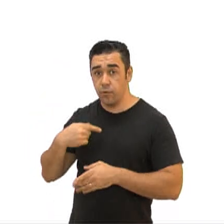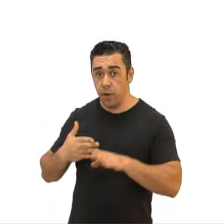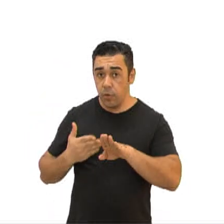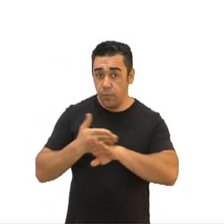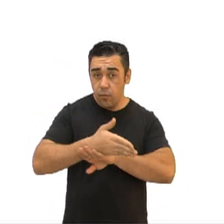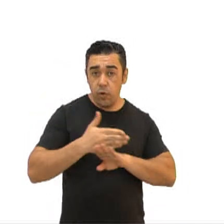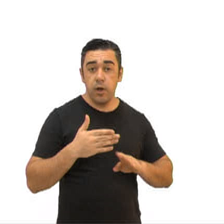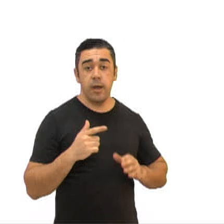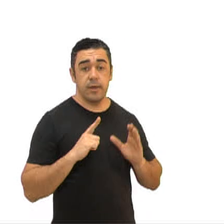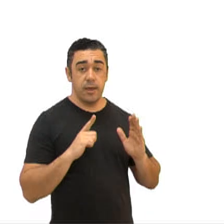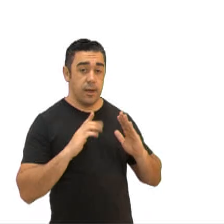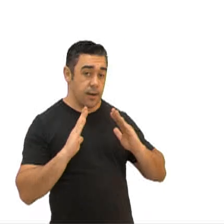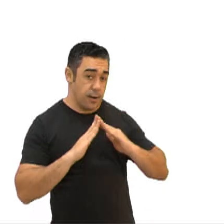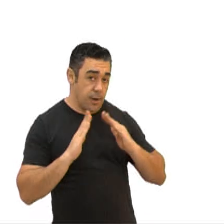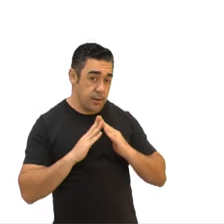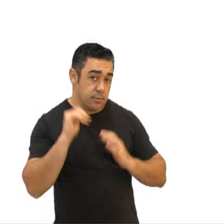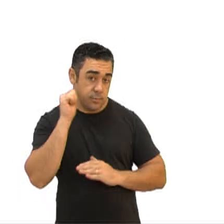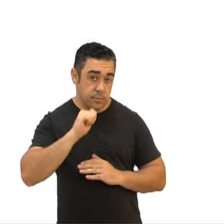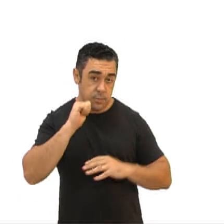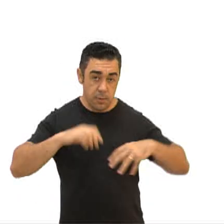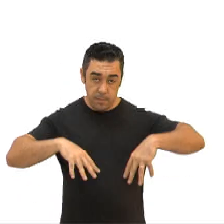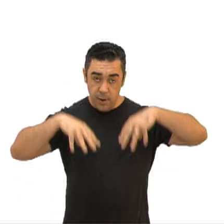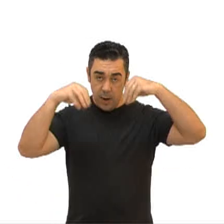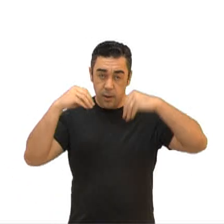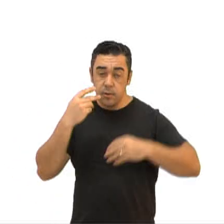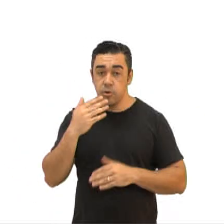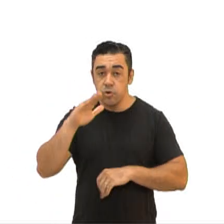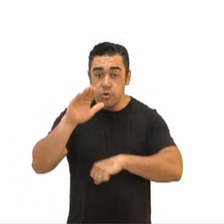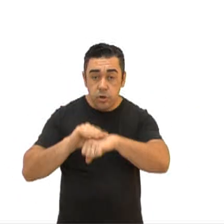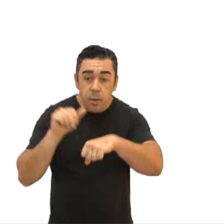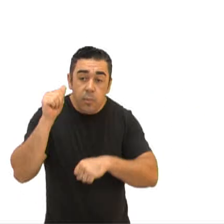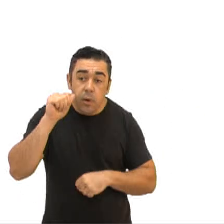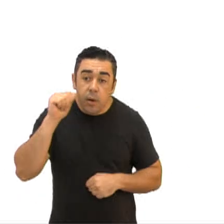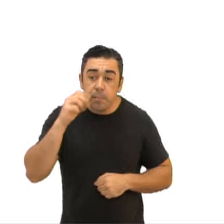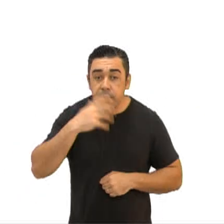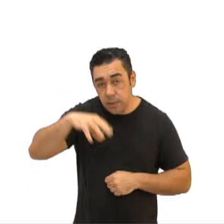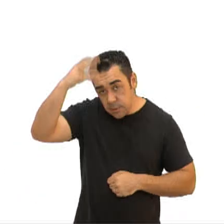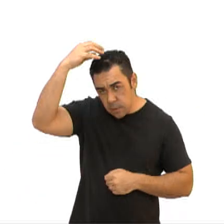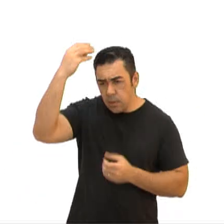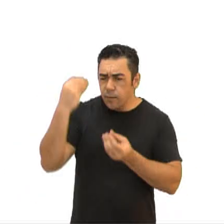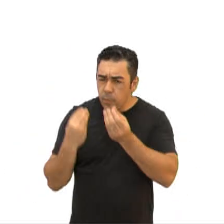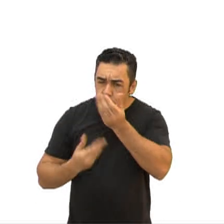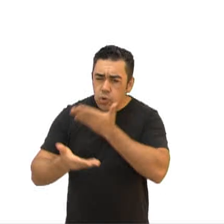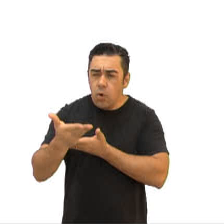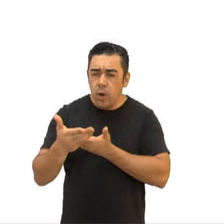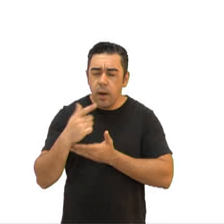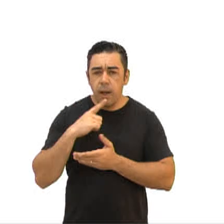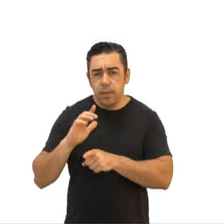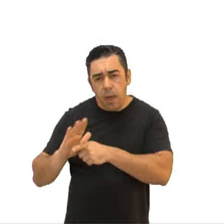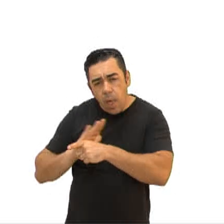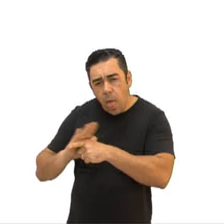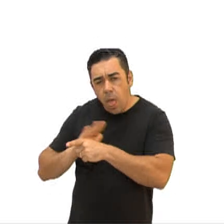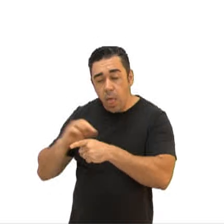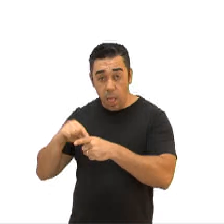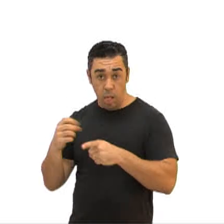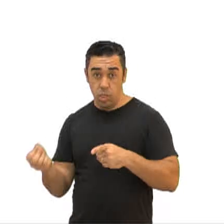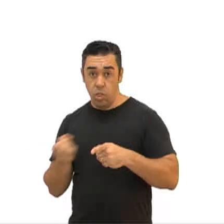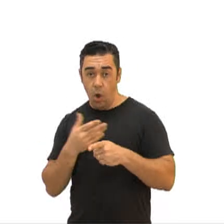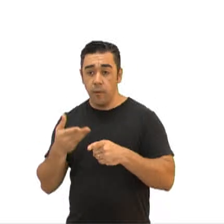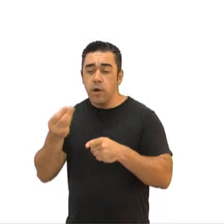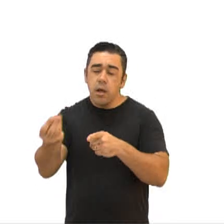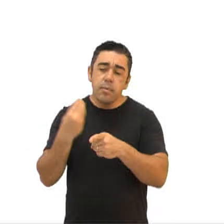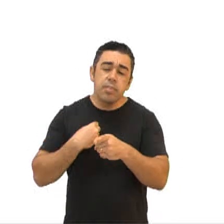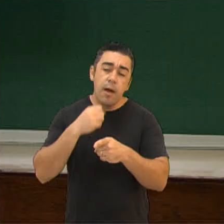até o palácio. Chamou a princesa e ofereceu a ela lâmpadas novas em troca das velhas.